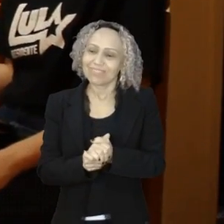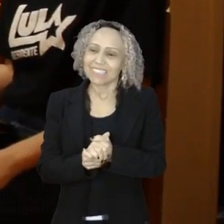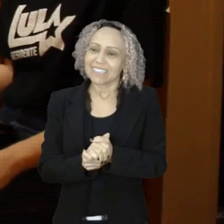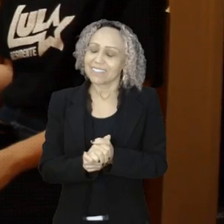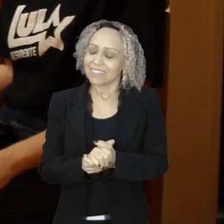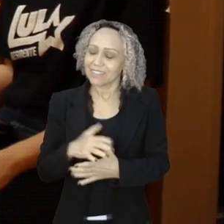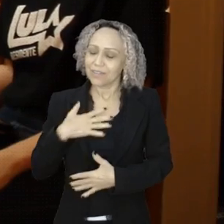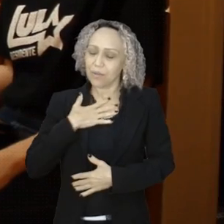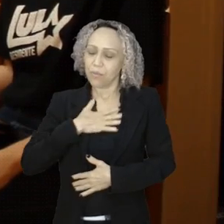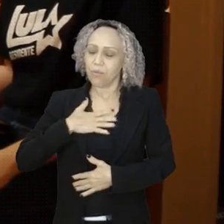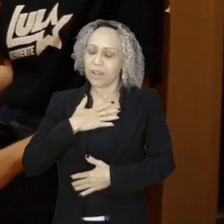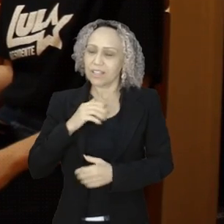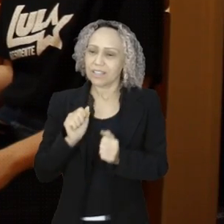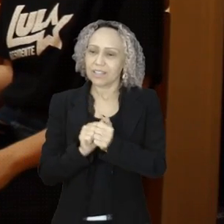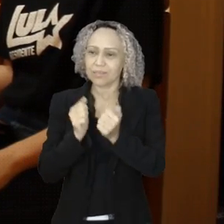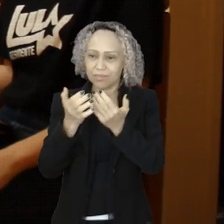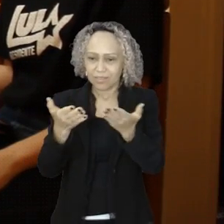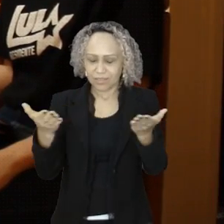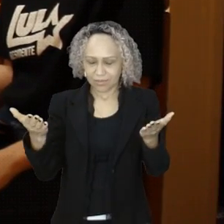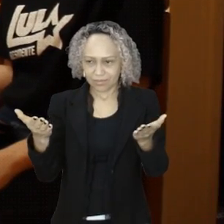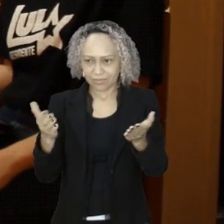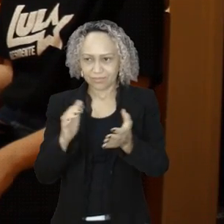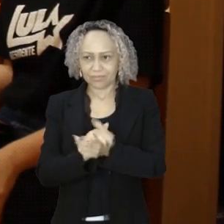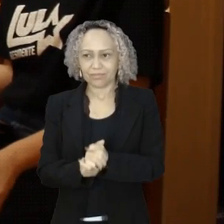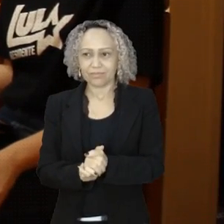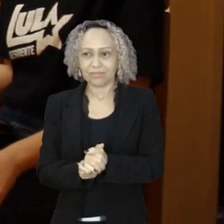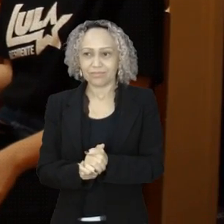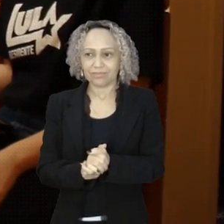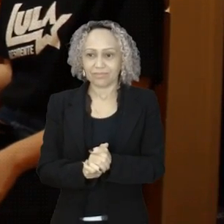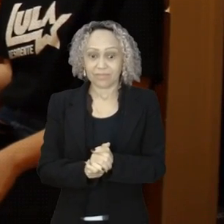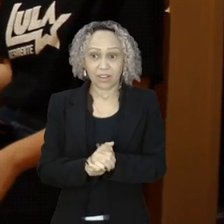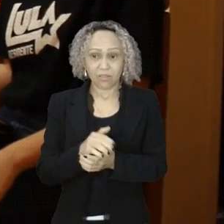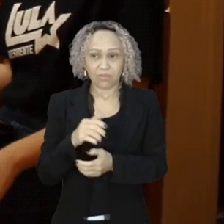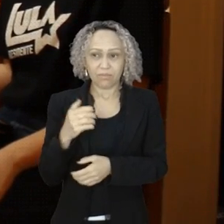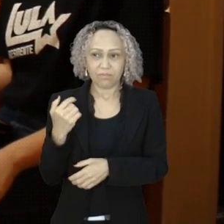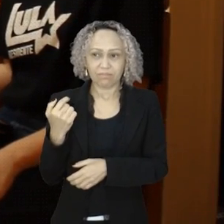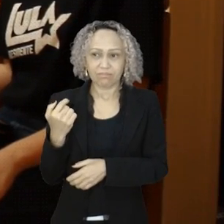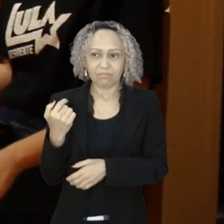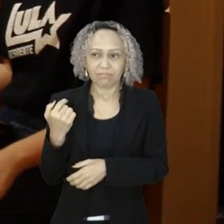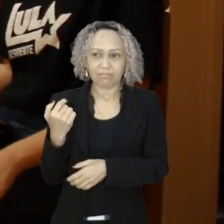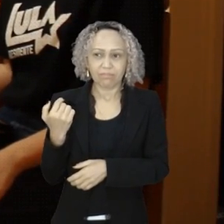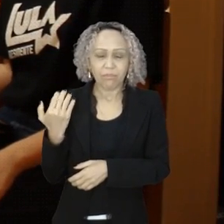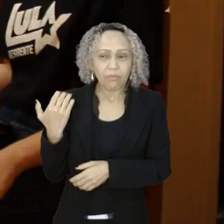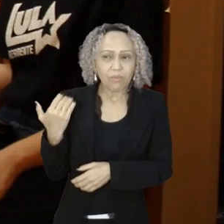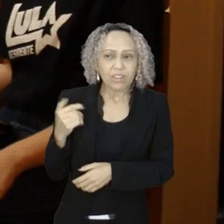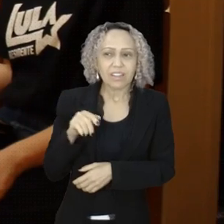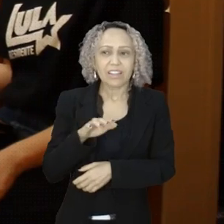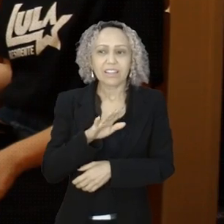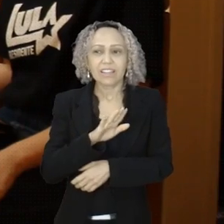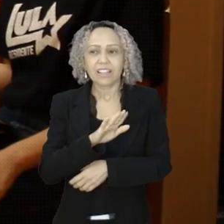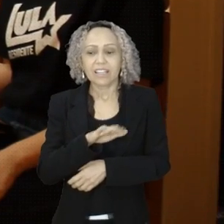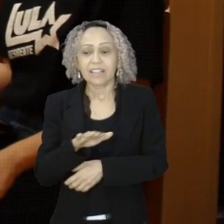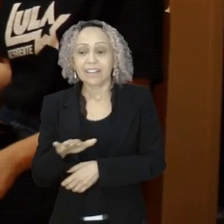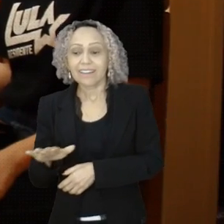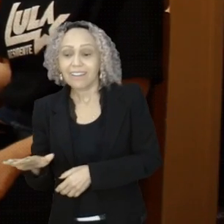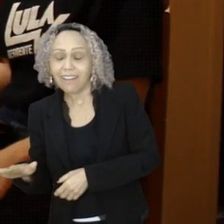bom, né? Vocês, crianças já, né? Viveram esses